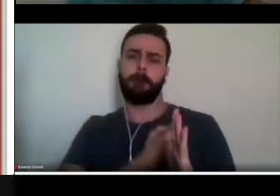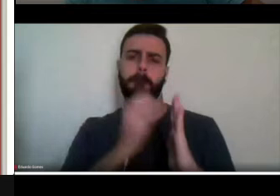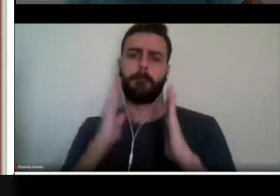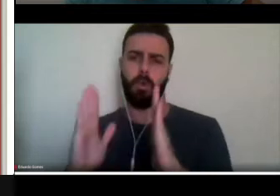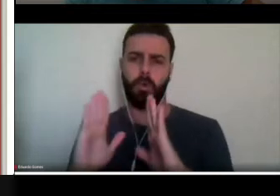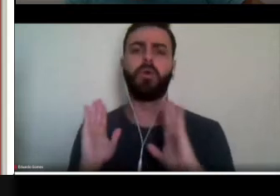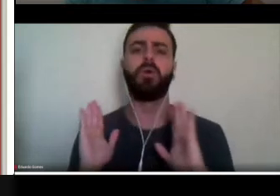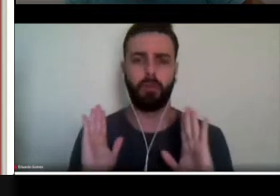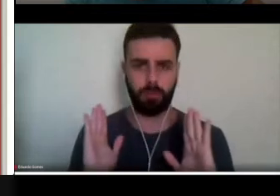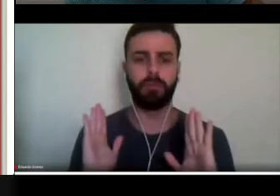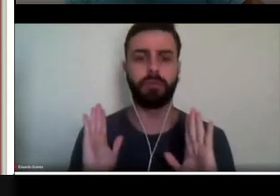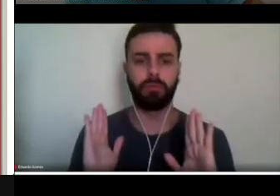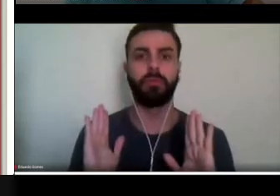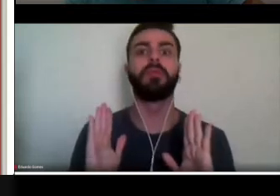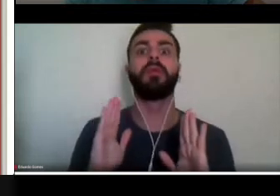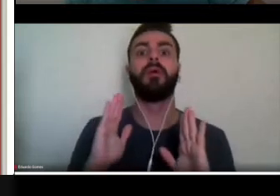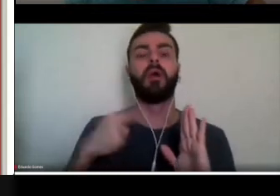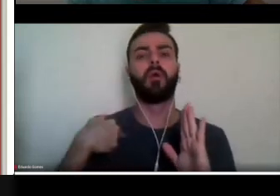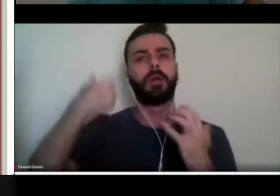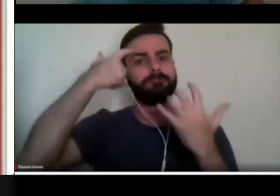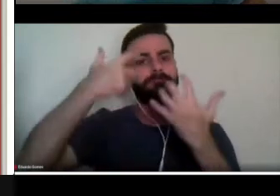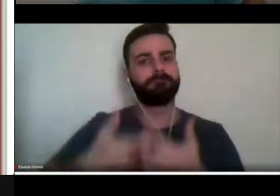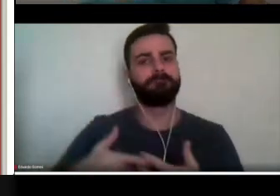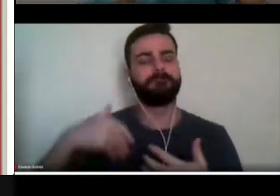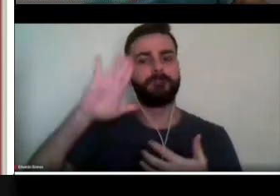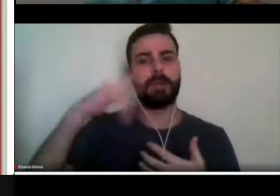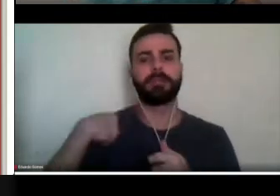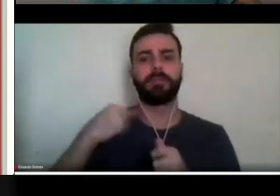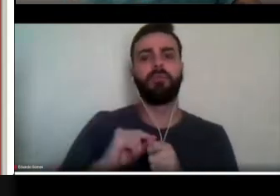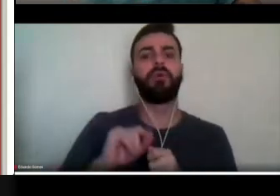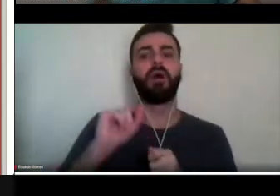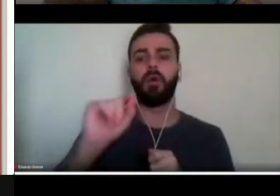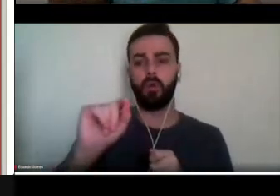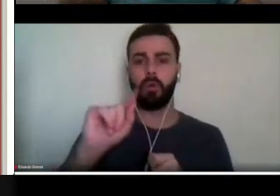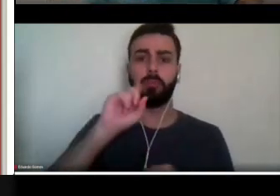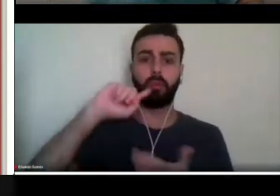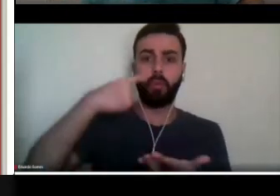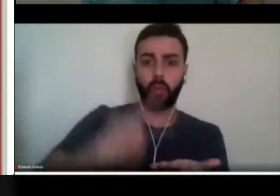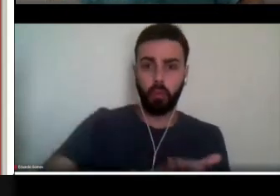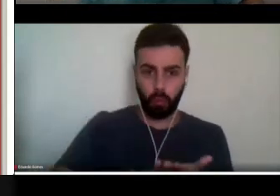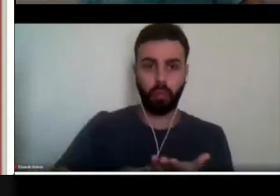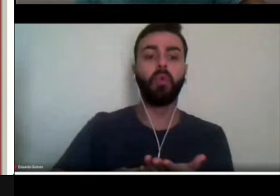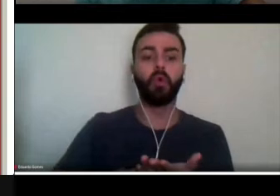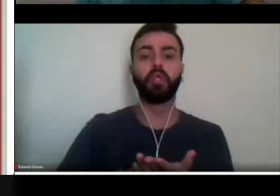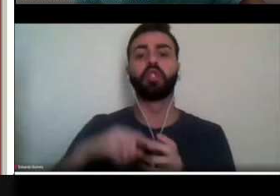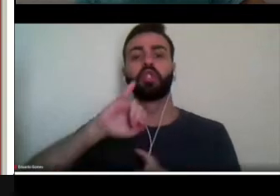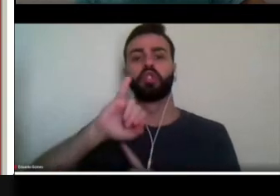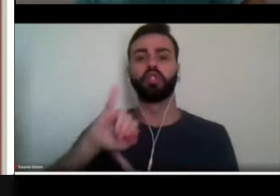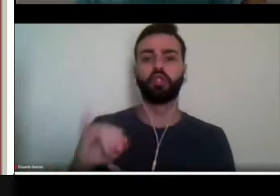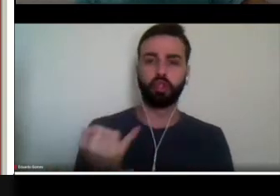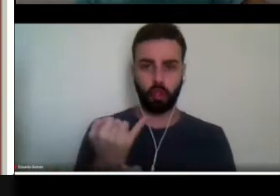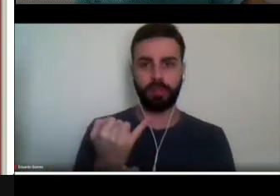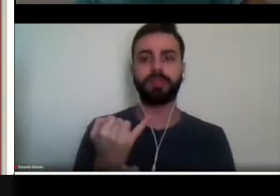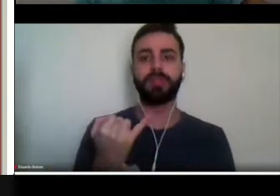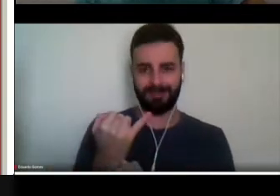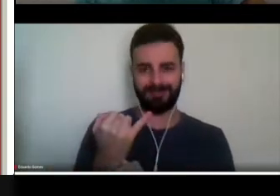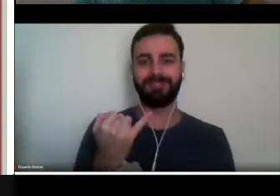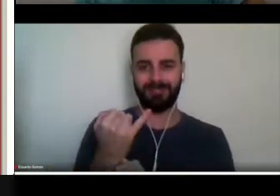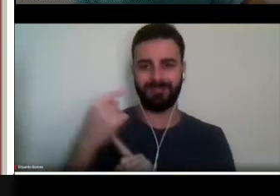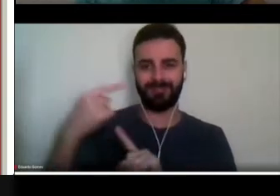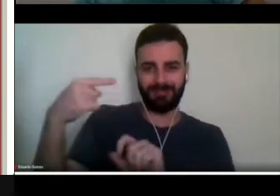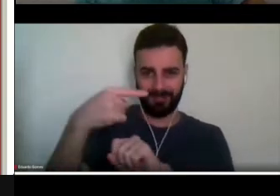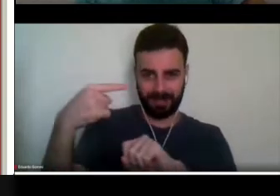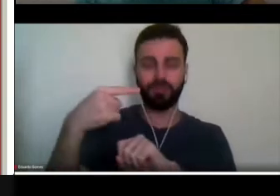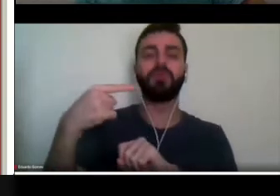pensar melhor, eu posso definir um vetor unitário J de baixo para cima e dizer que essa aceleração, ela está